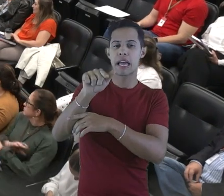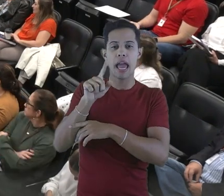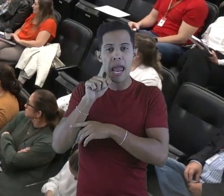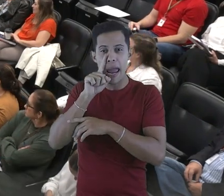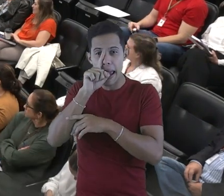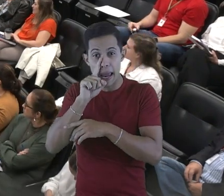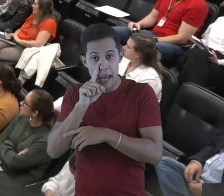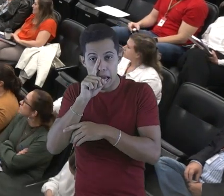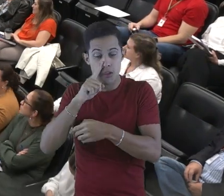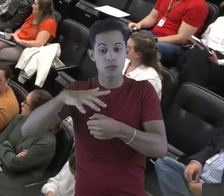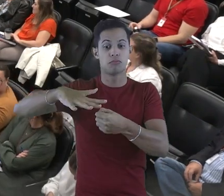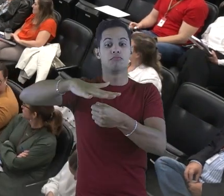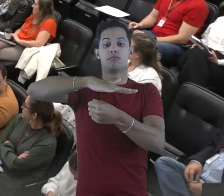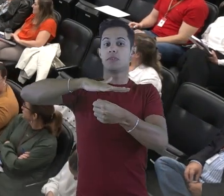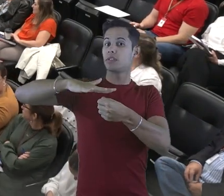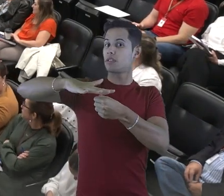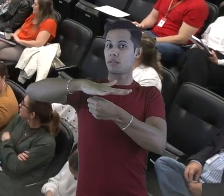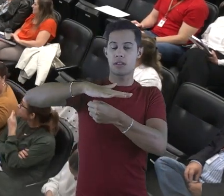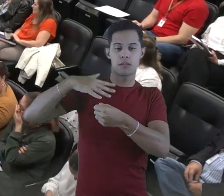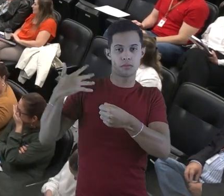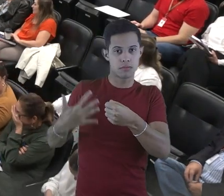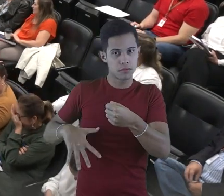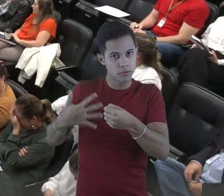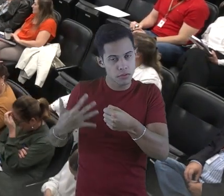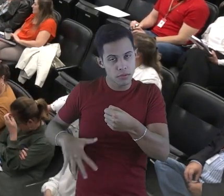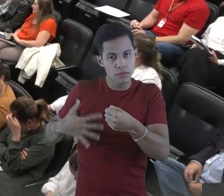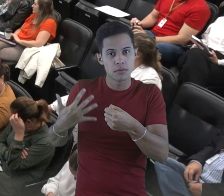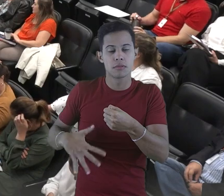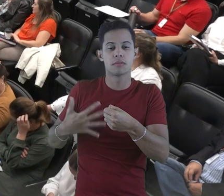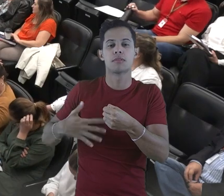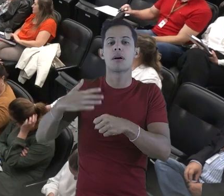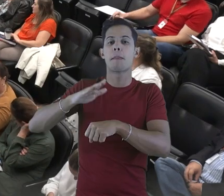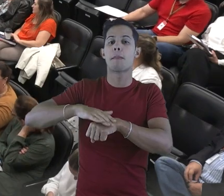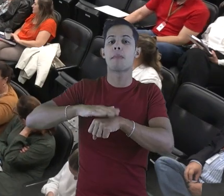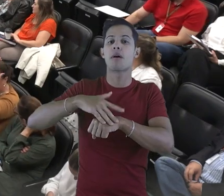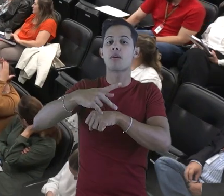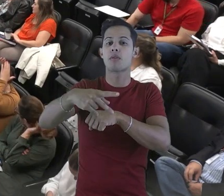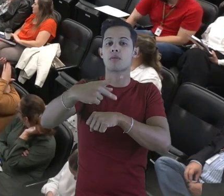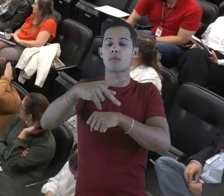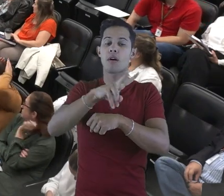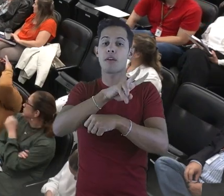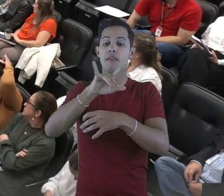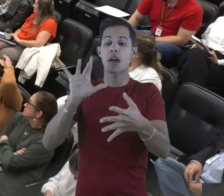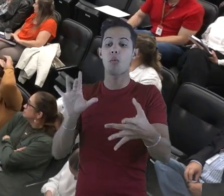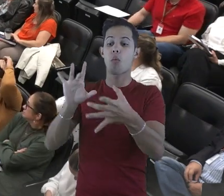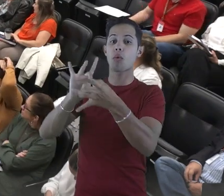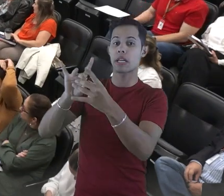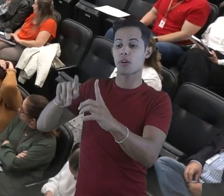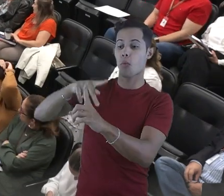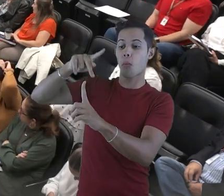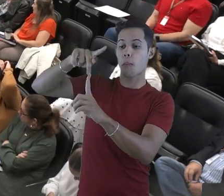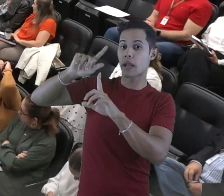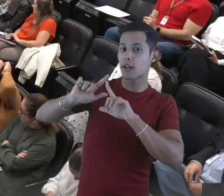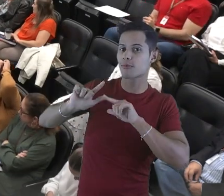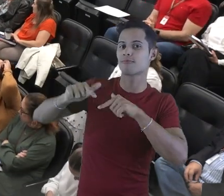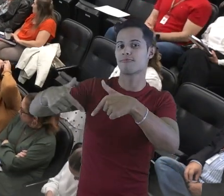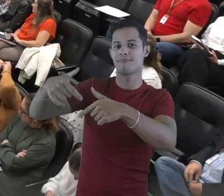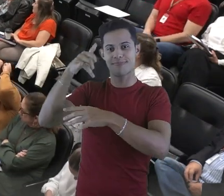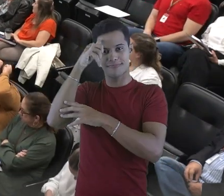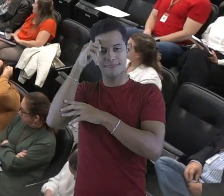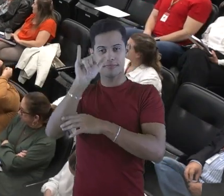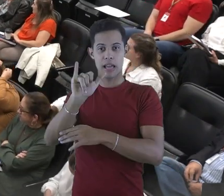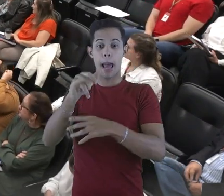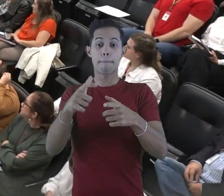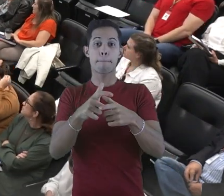você vai elencar os planos de ação para esses riscos a maioria desses riscos com um plano de ação você mata 10, 12